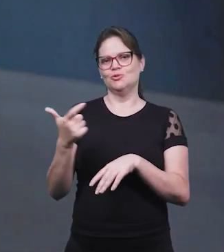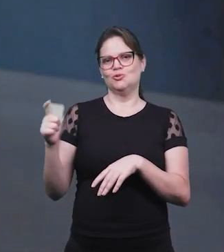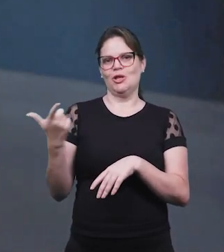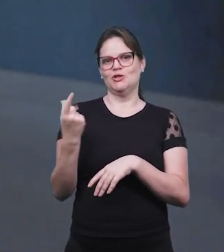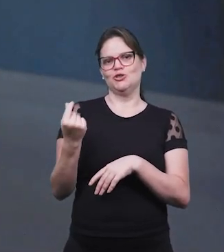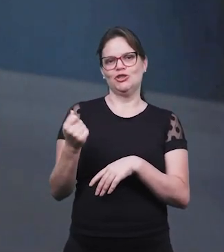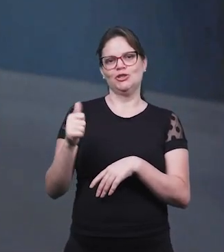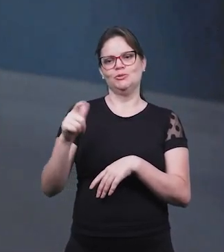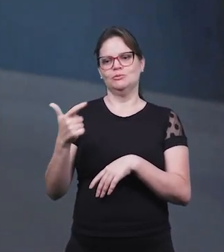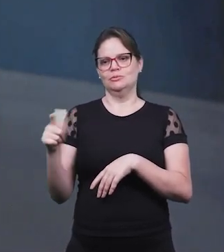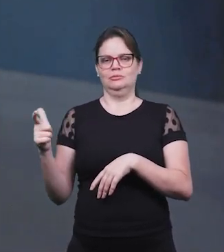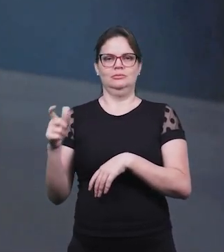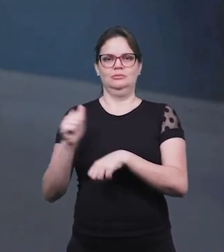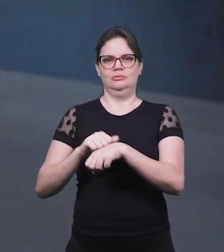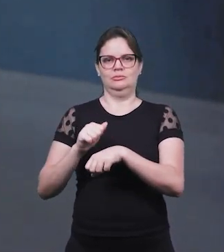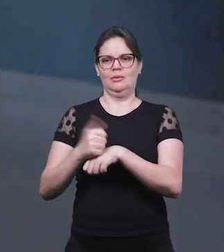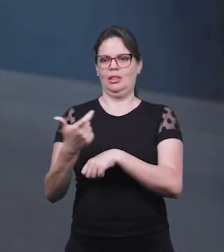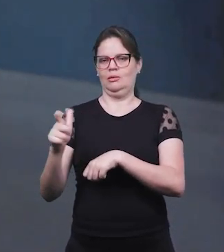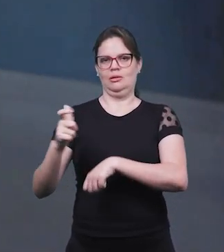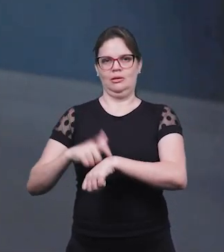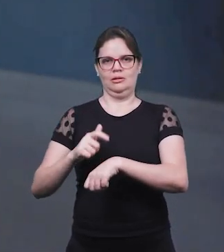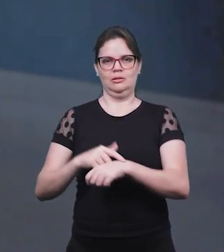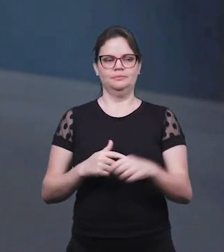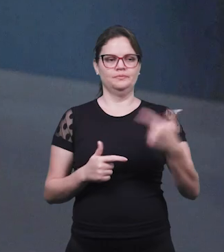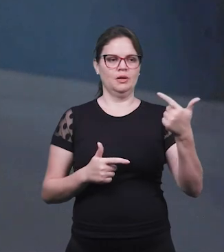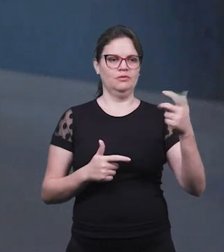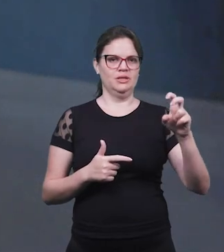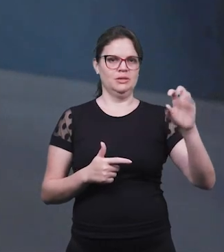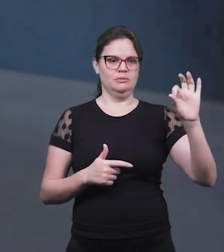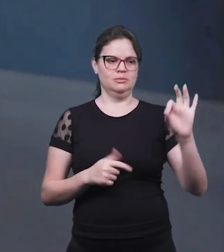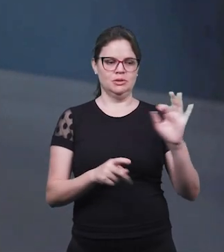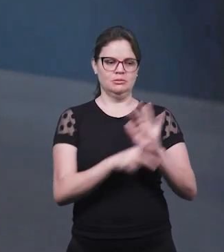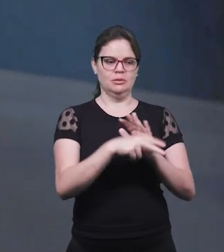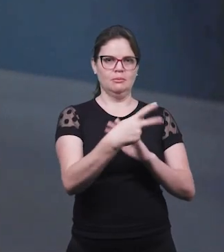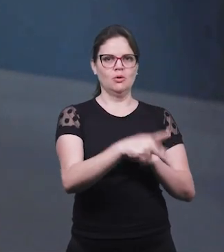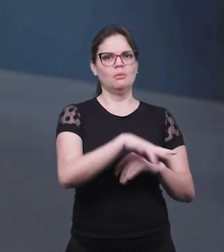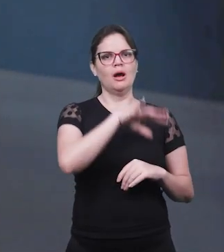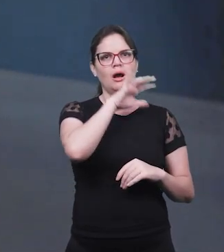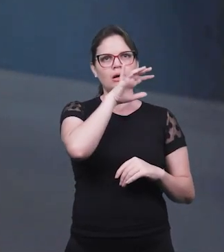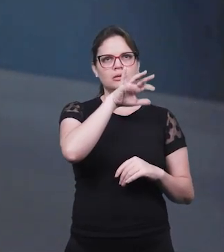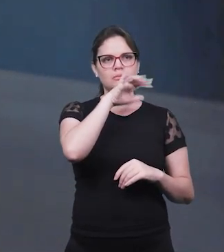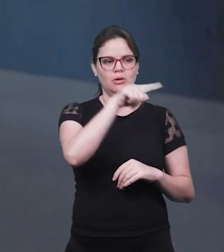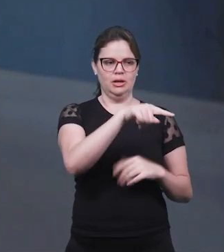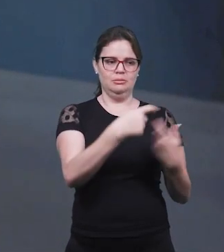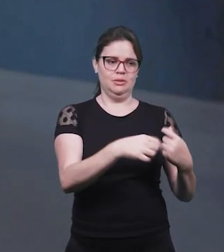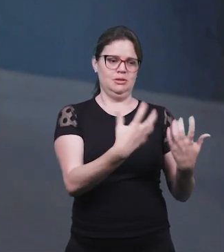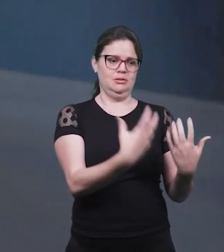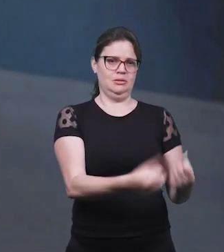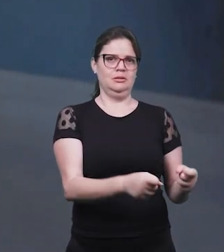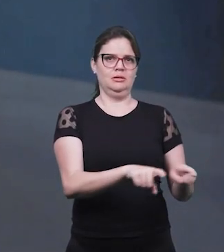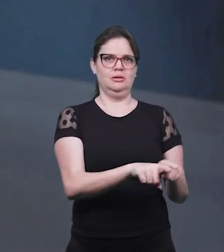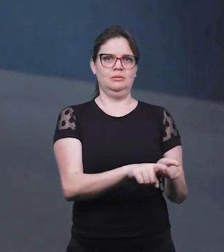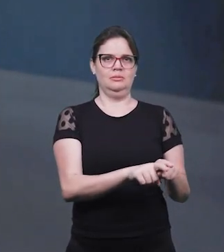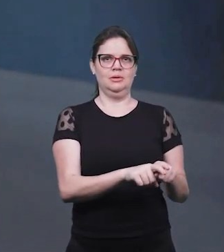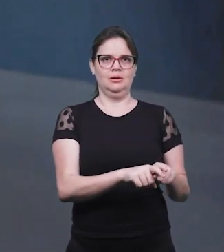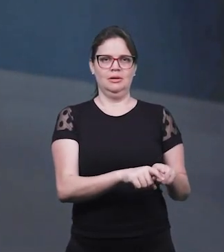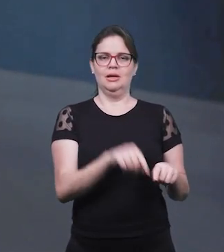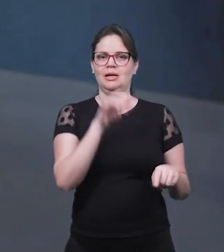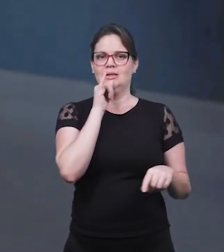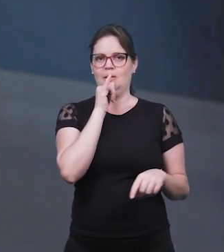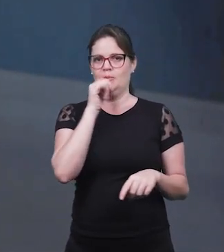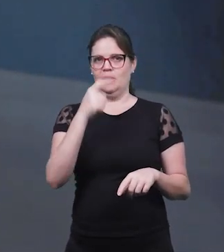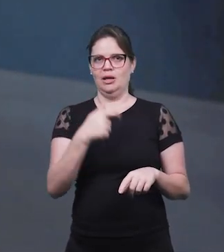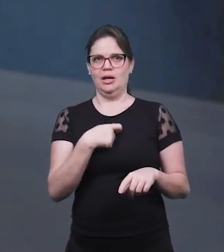tempo. Os outros 25% é do animal. Então, ele tem que aceitar. Não adianta eu